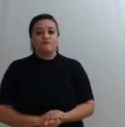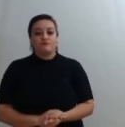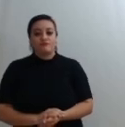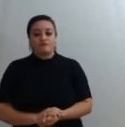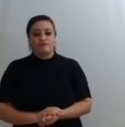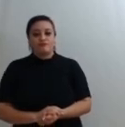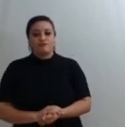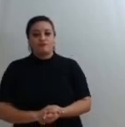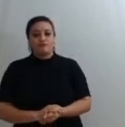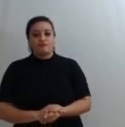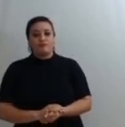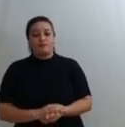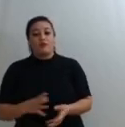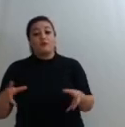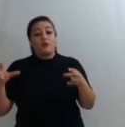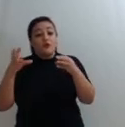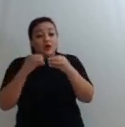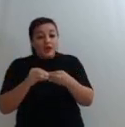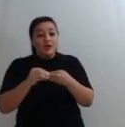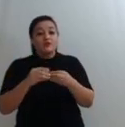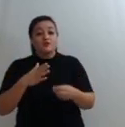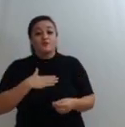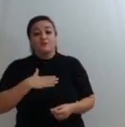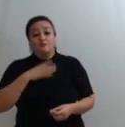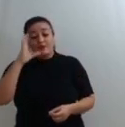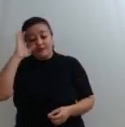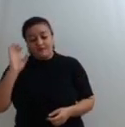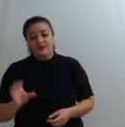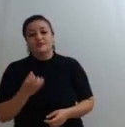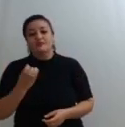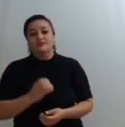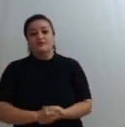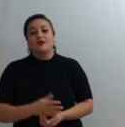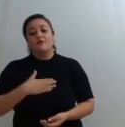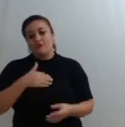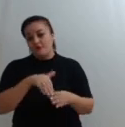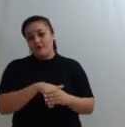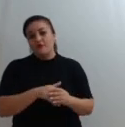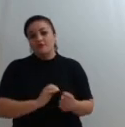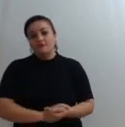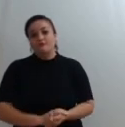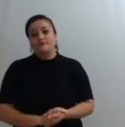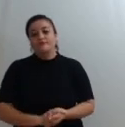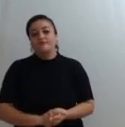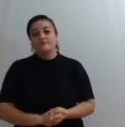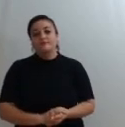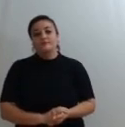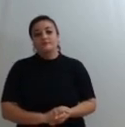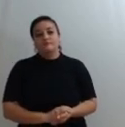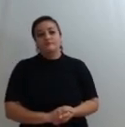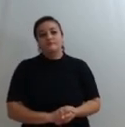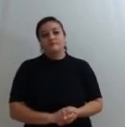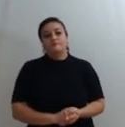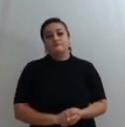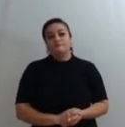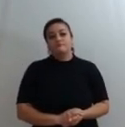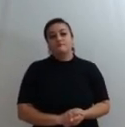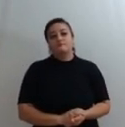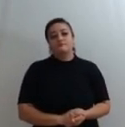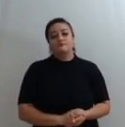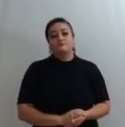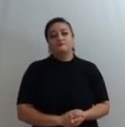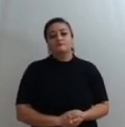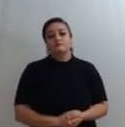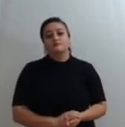Vou sintetizar a minha decisão, meu voto, em que eu transcrevo a